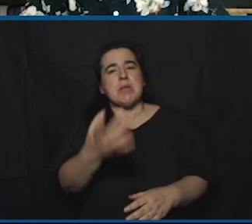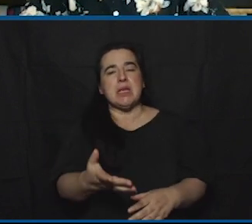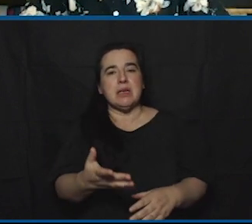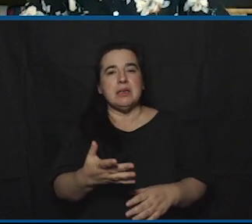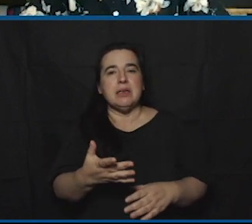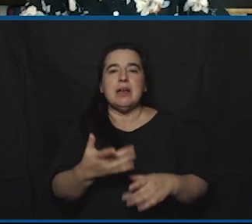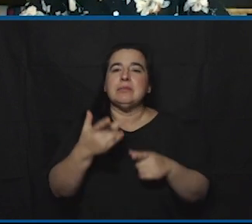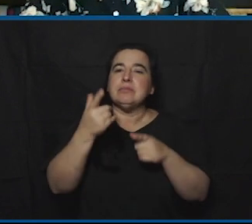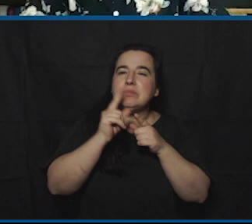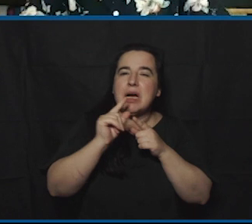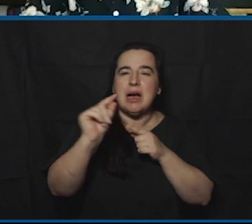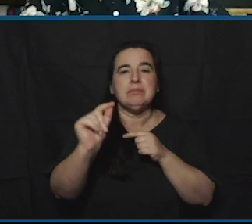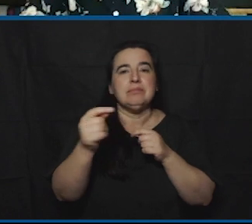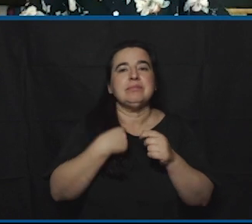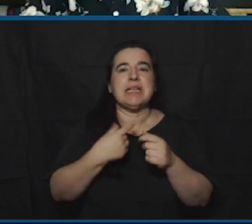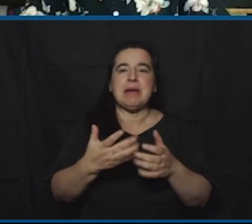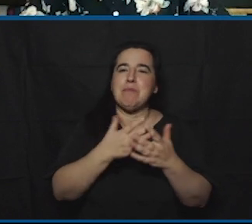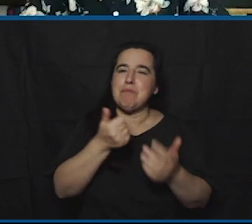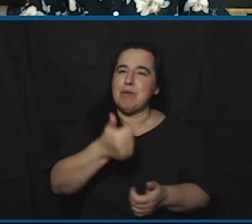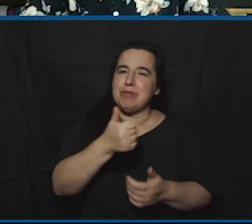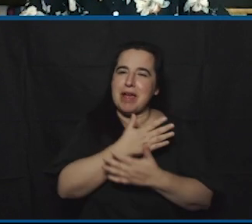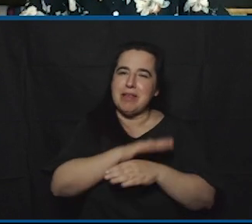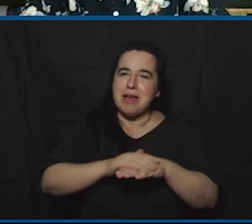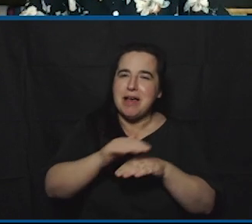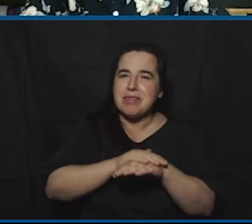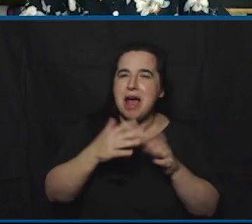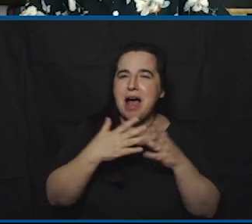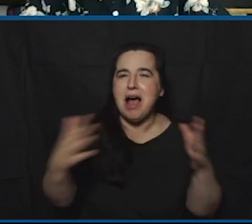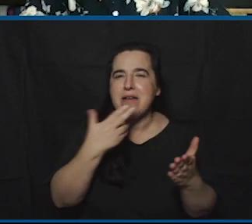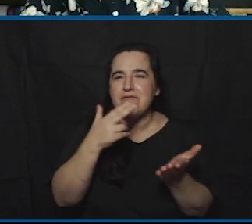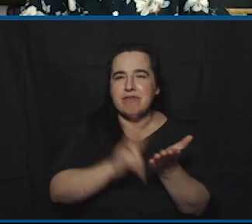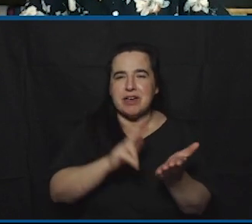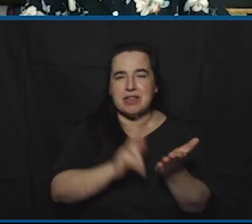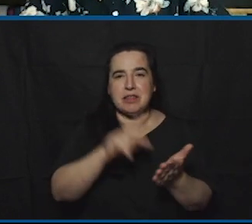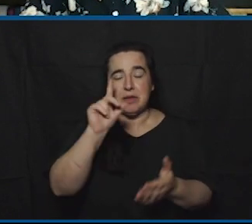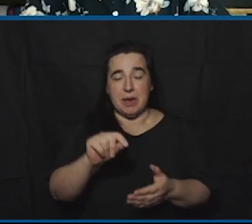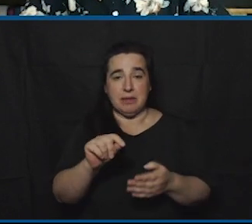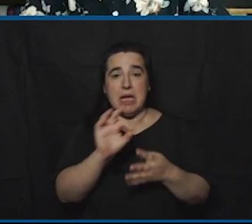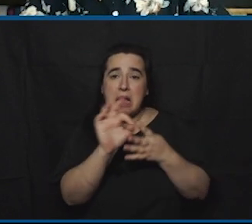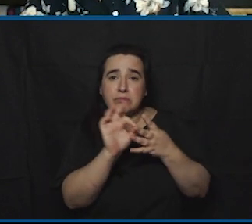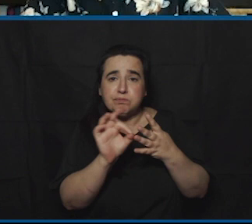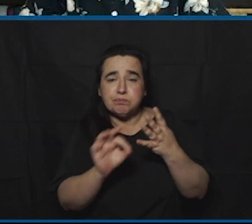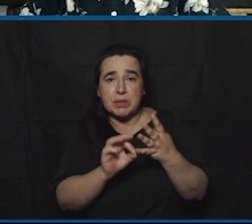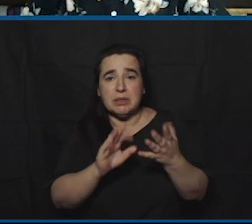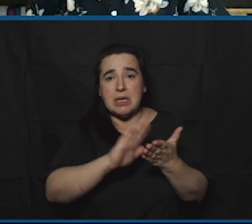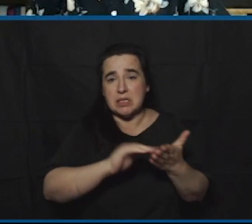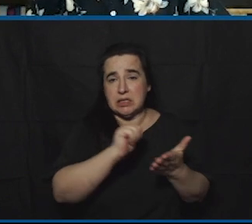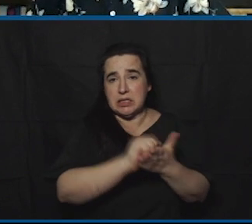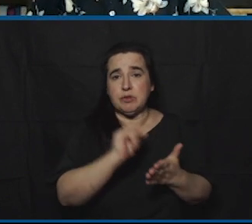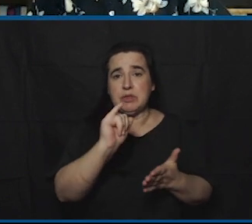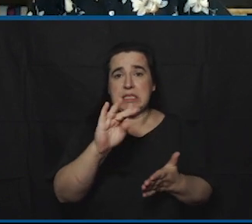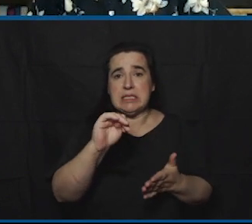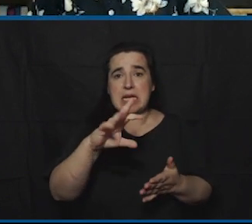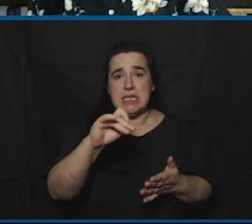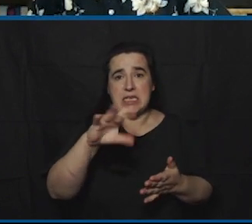e grande em bondade e verdade. Nós podemos explorar, por exemplo, esse atributo no livro de Isaías,